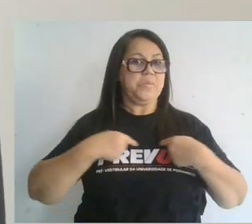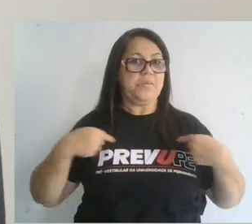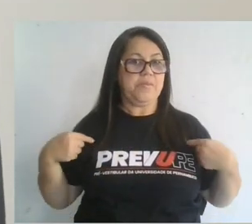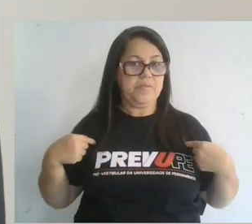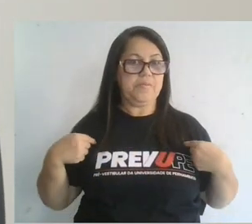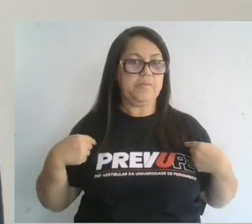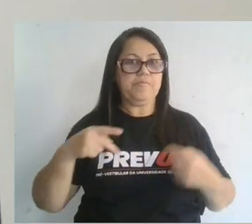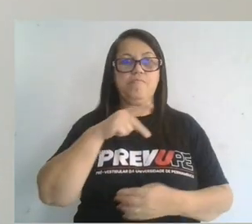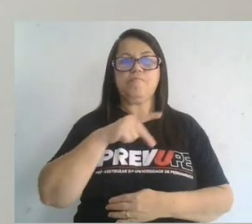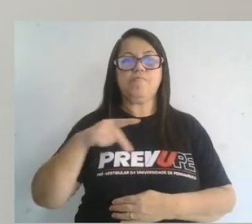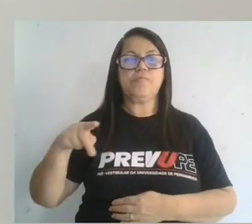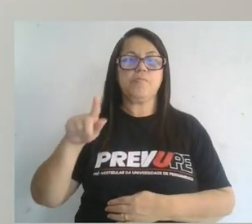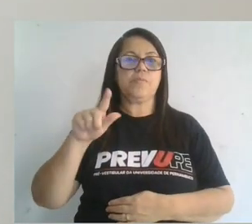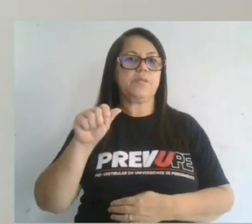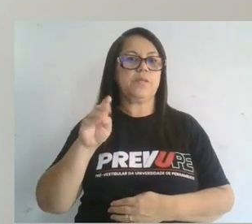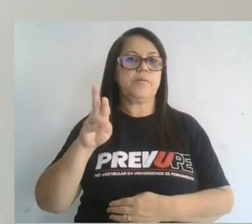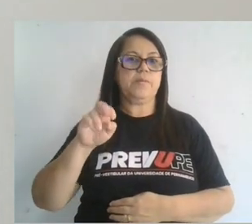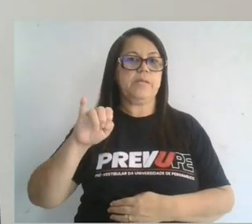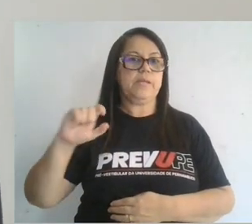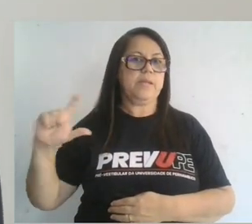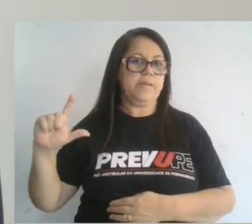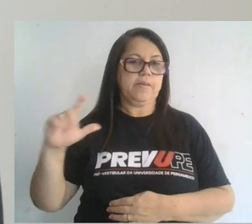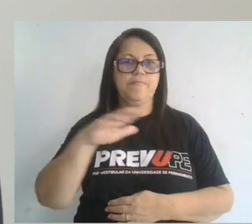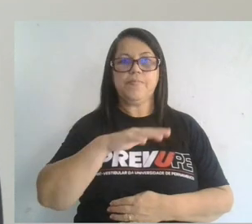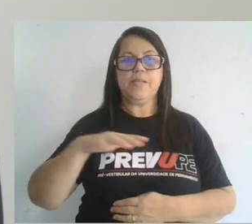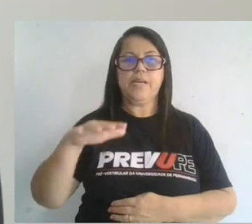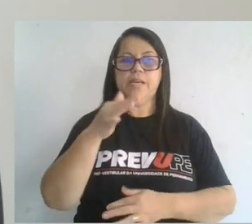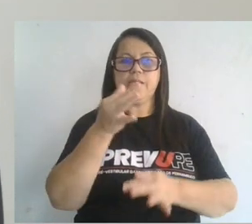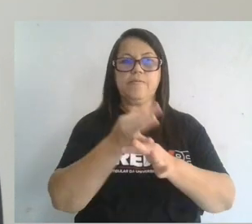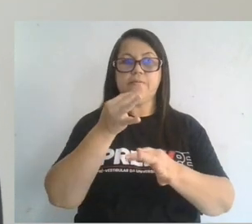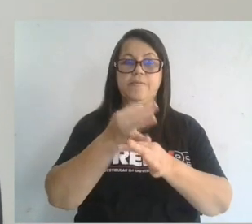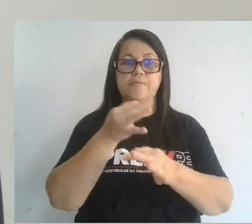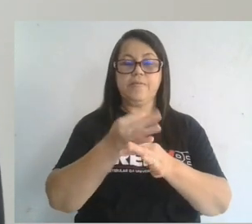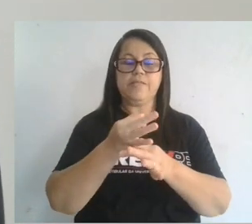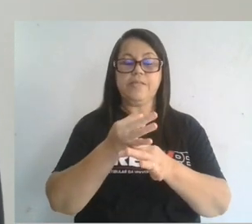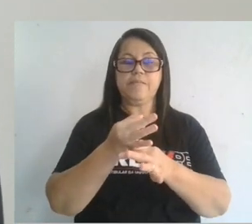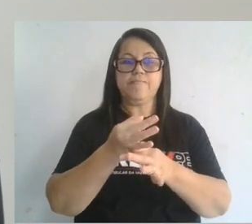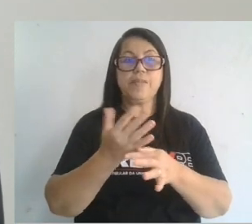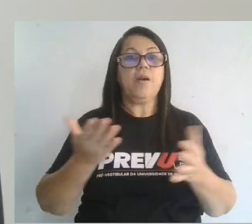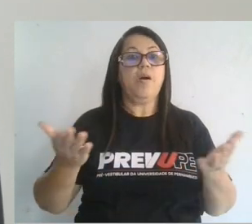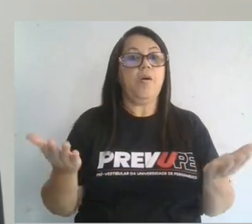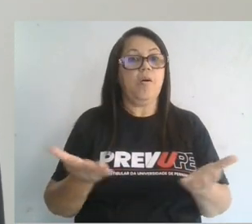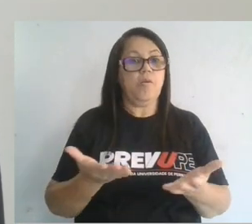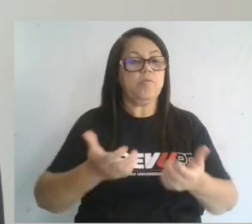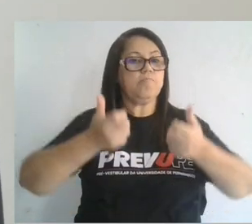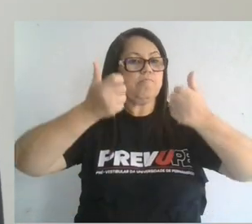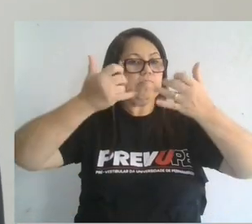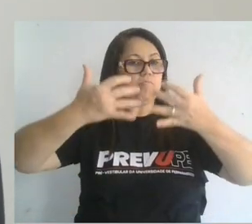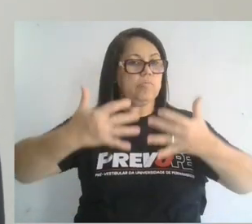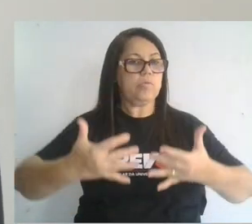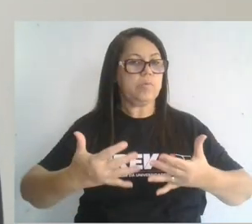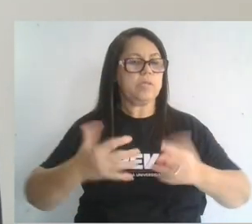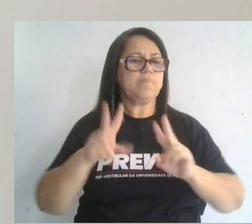Fala galera do Prevup, aqui professor Gabriel, formador da área de física. Pessoal, estou aqui hoje para